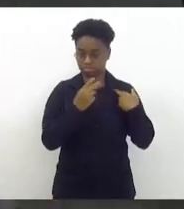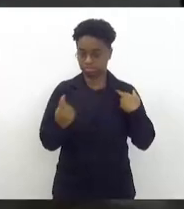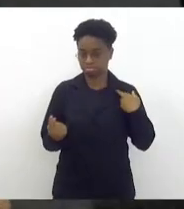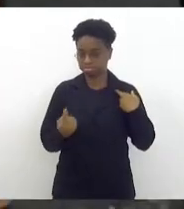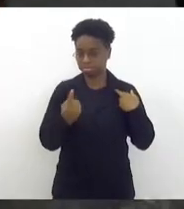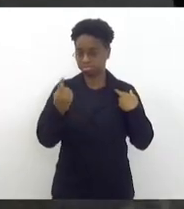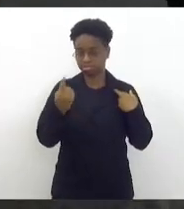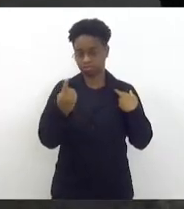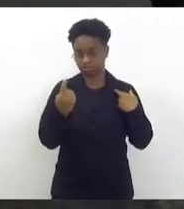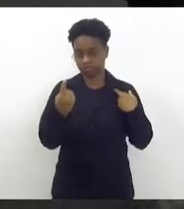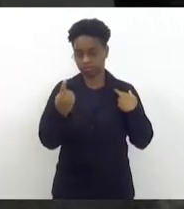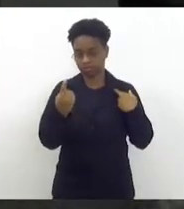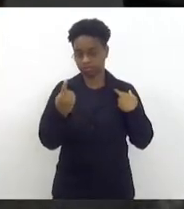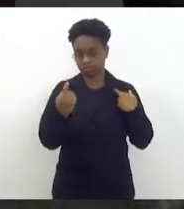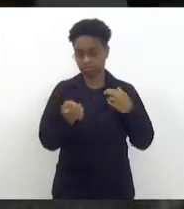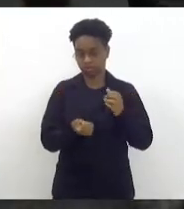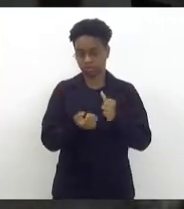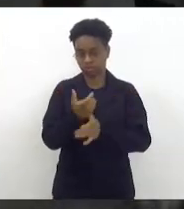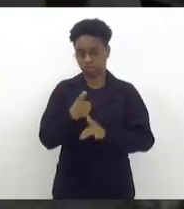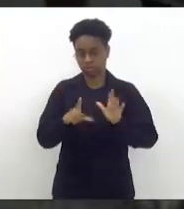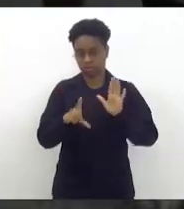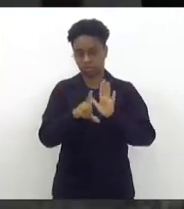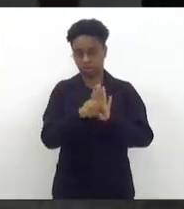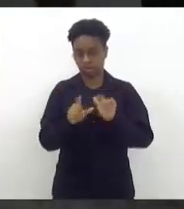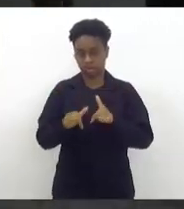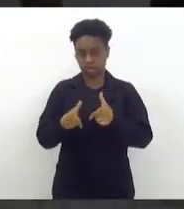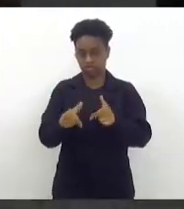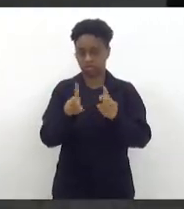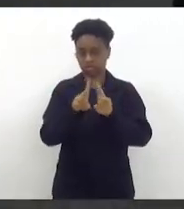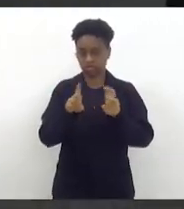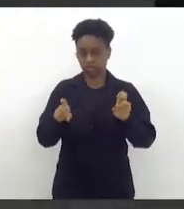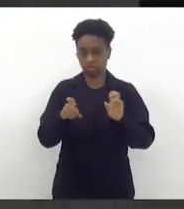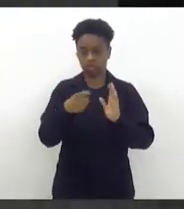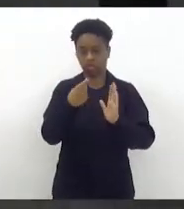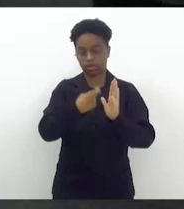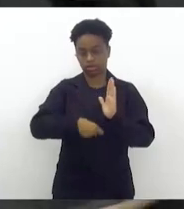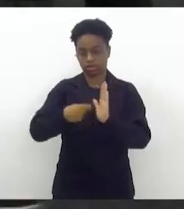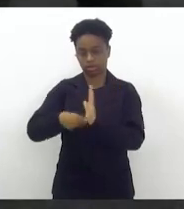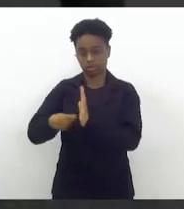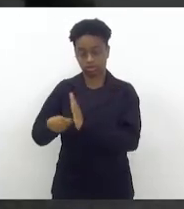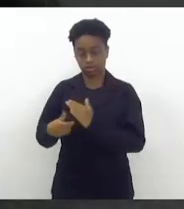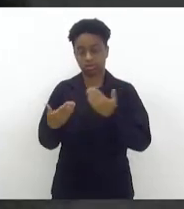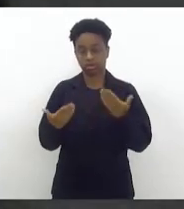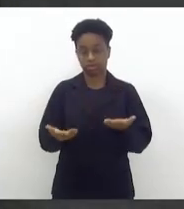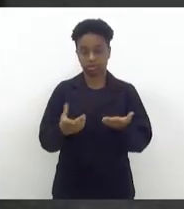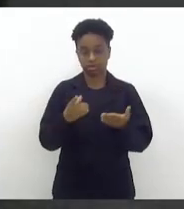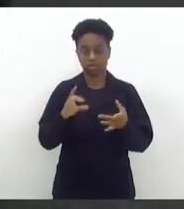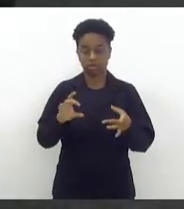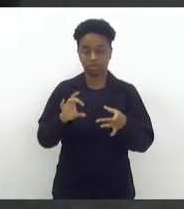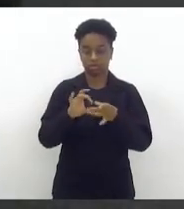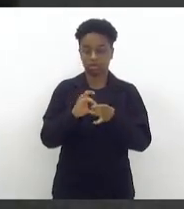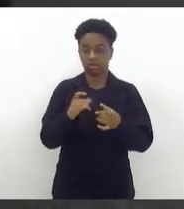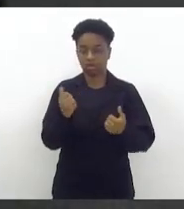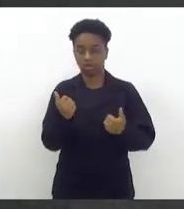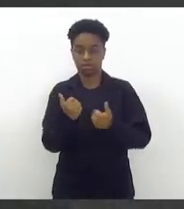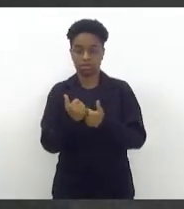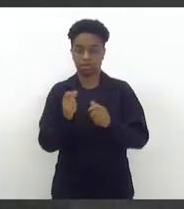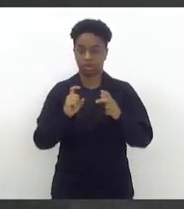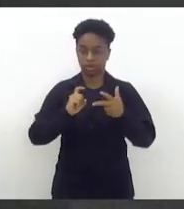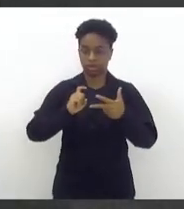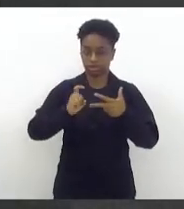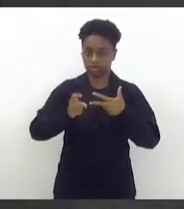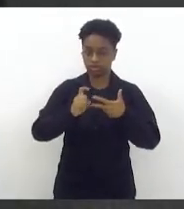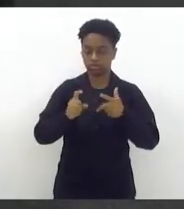isolada, legislar sobre tributos, só com respaldo do Executivo, em